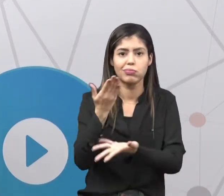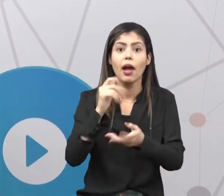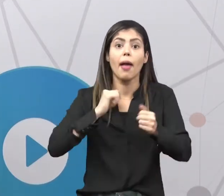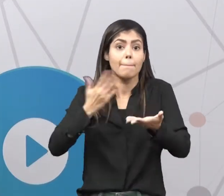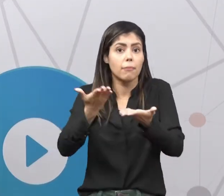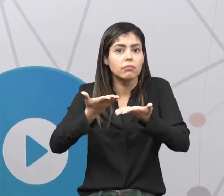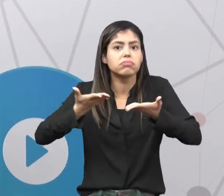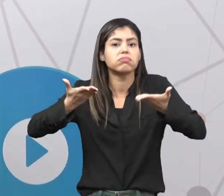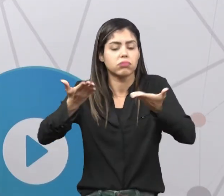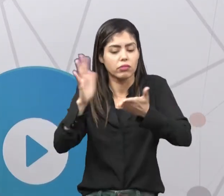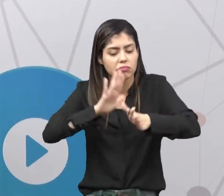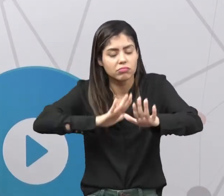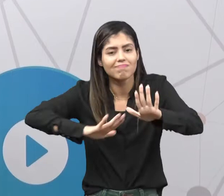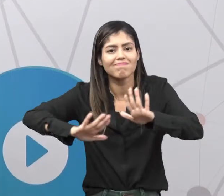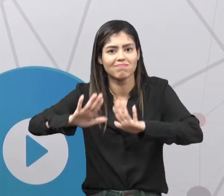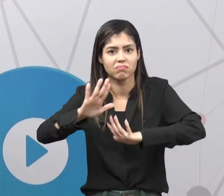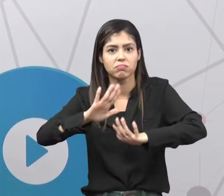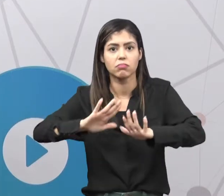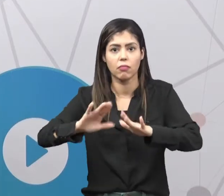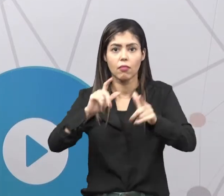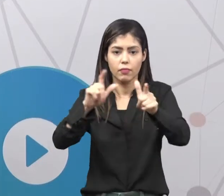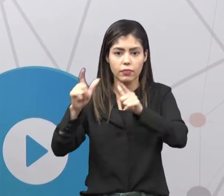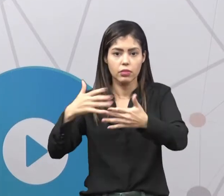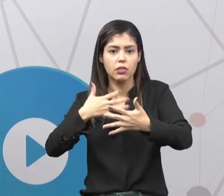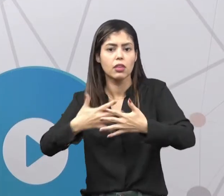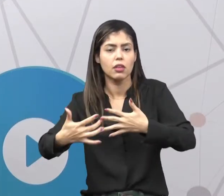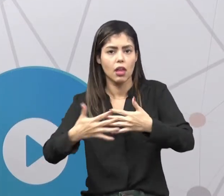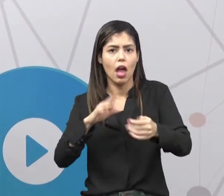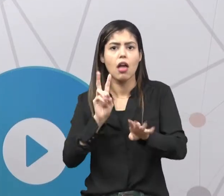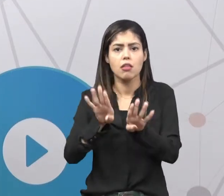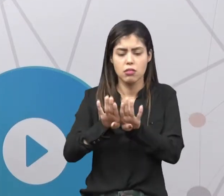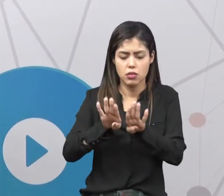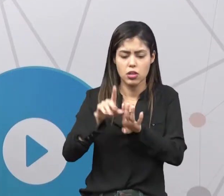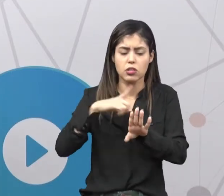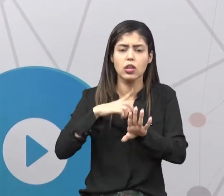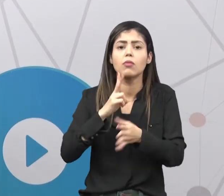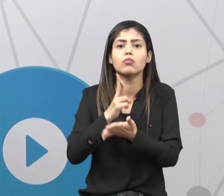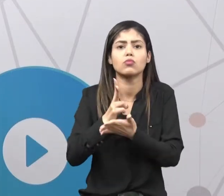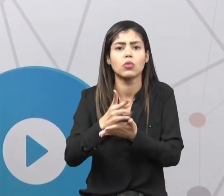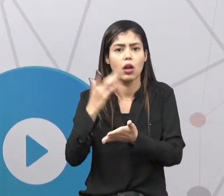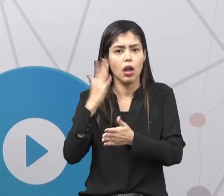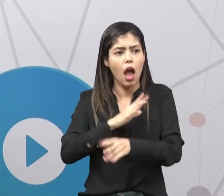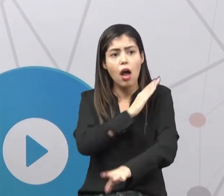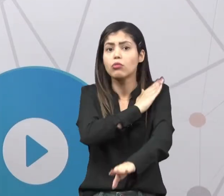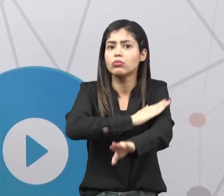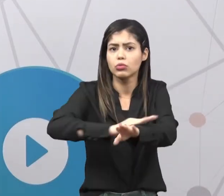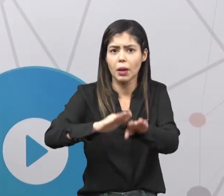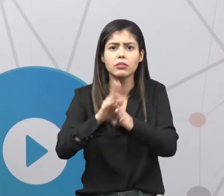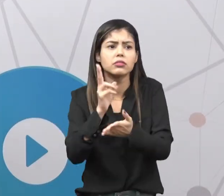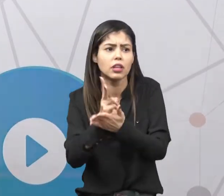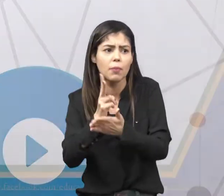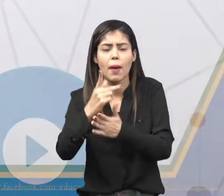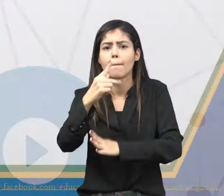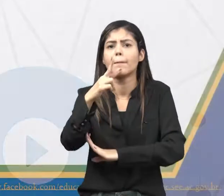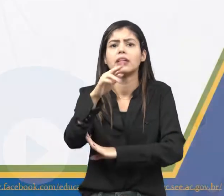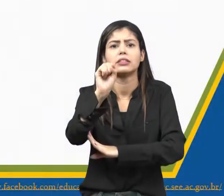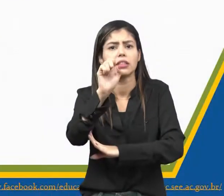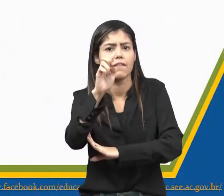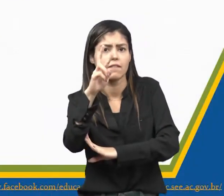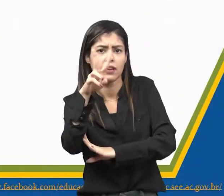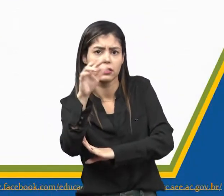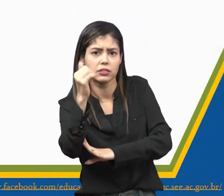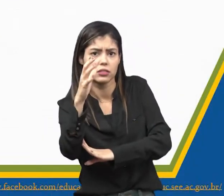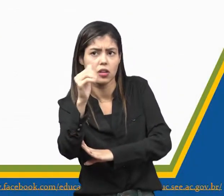isso é manter, cuidar, é preservar algo, né, e continuar numa prática bem de costumes. Já a preservação é diferente de